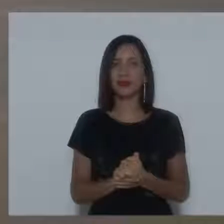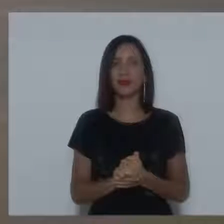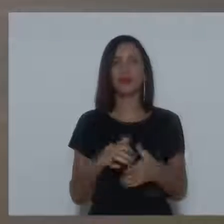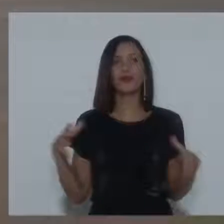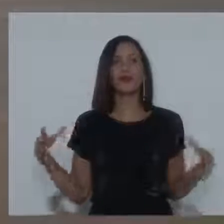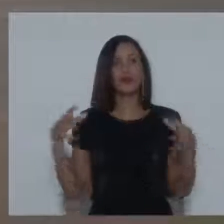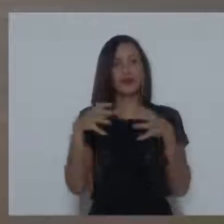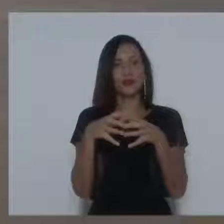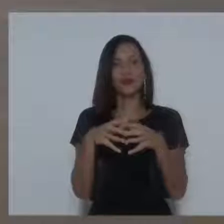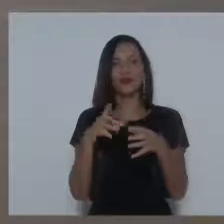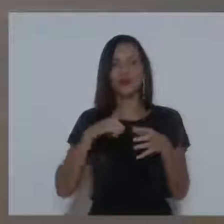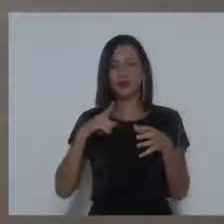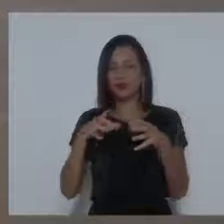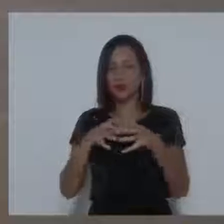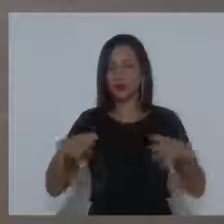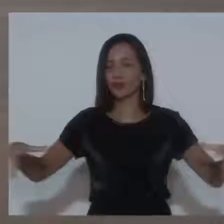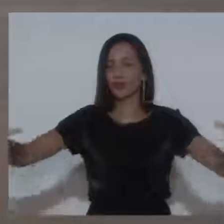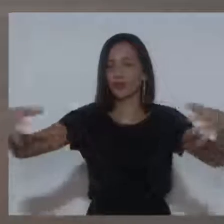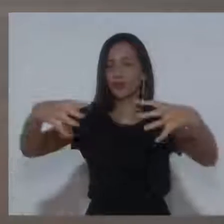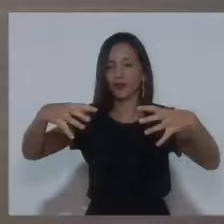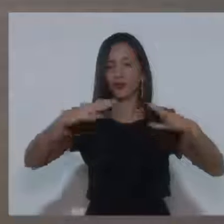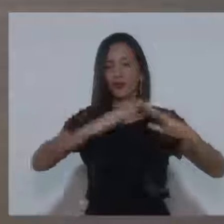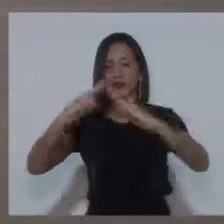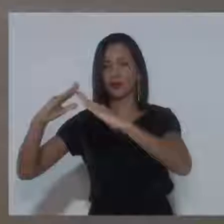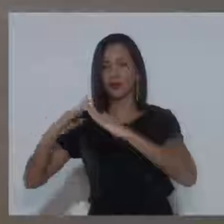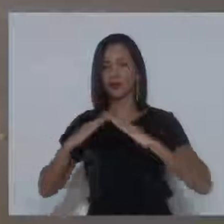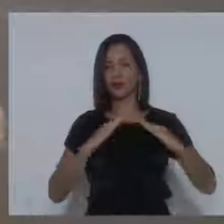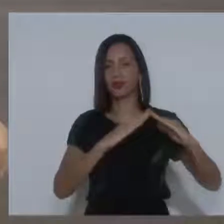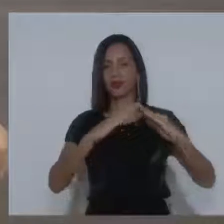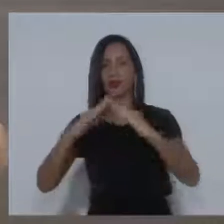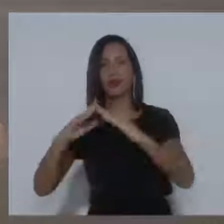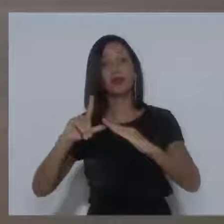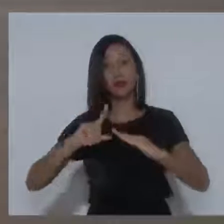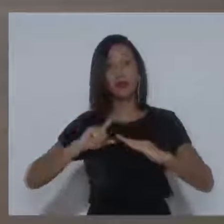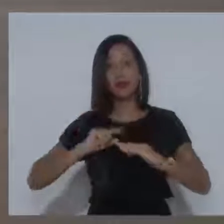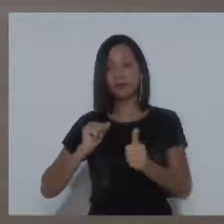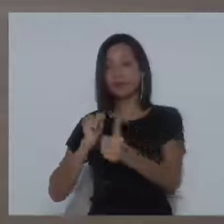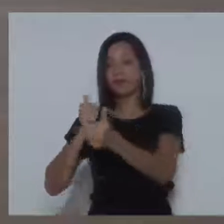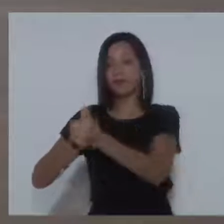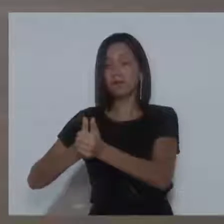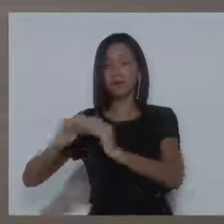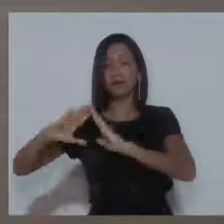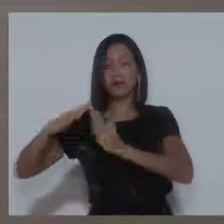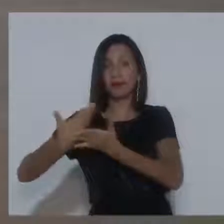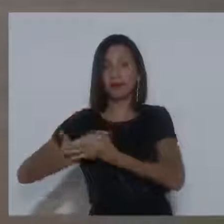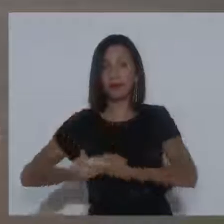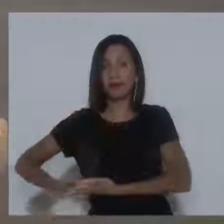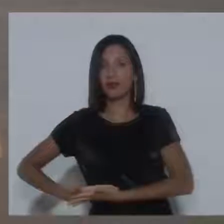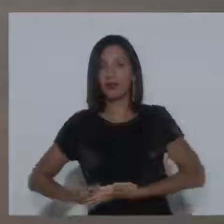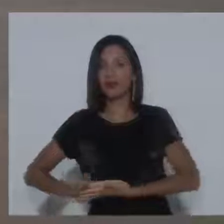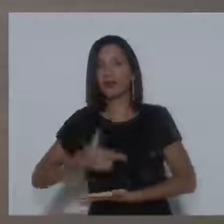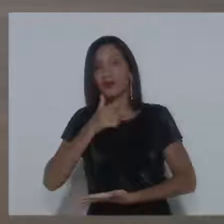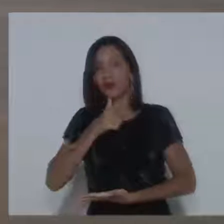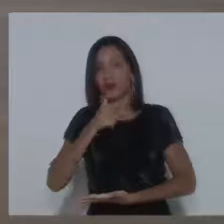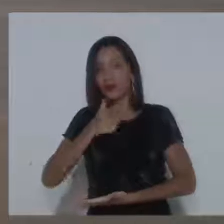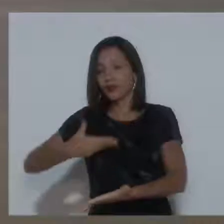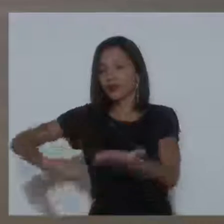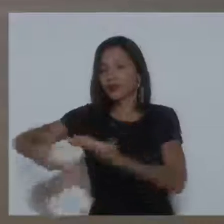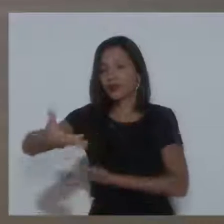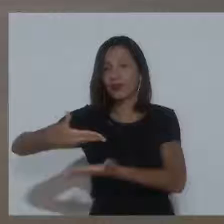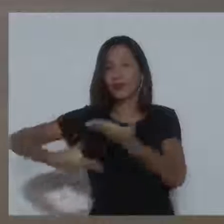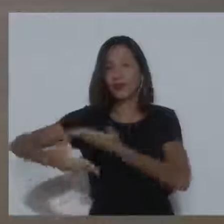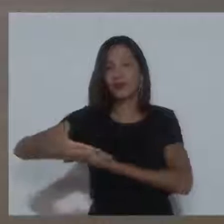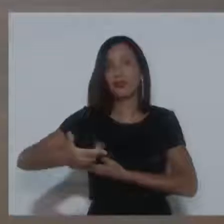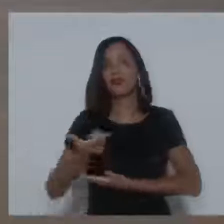conjuntos habitacionais, ou qualquer outra coisa, que tenha ali uma creche ao lado, que consiga atender essa população. E